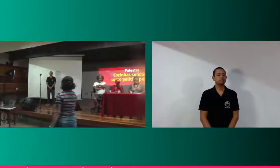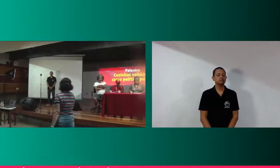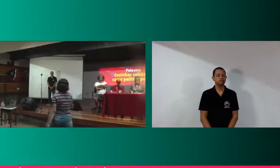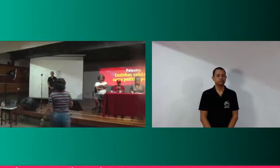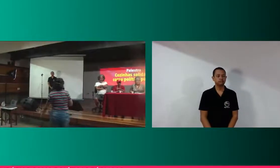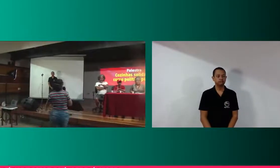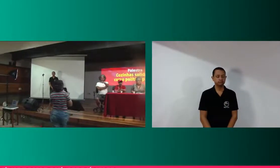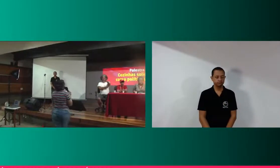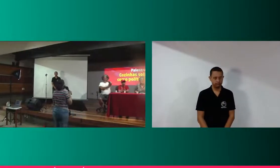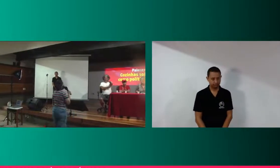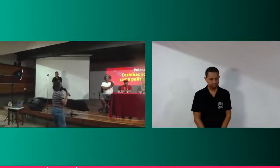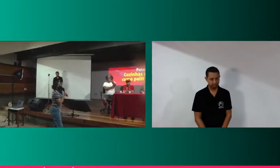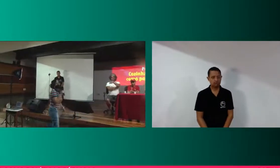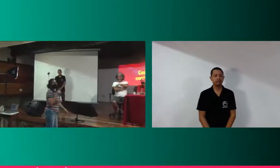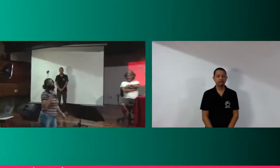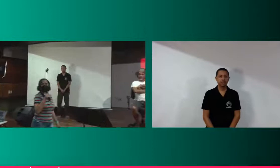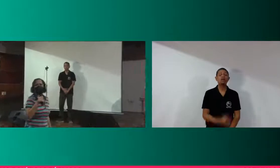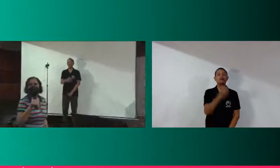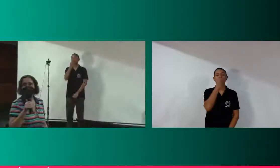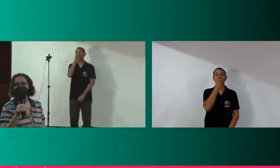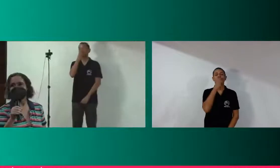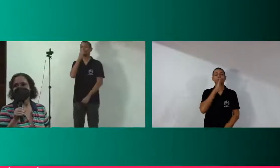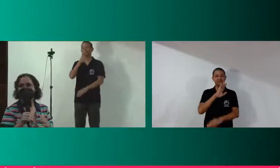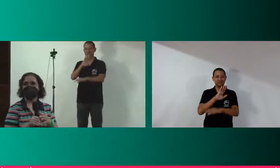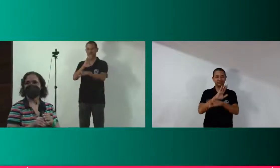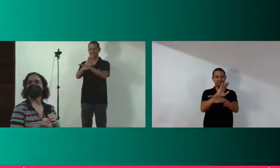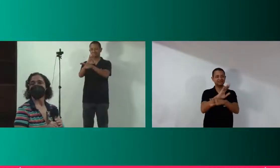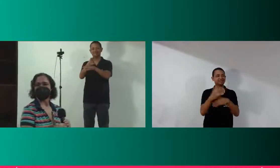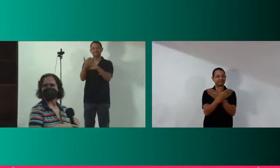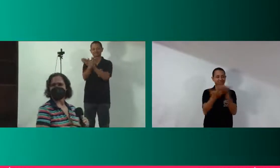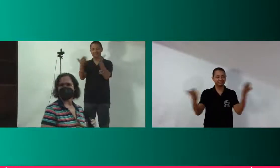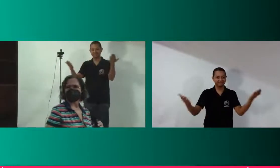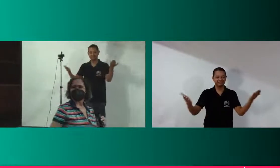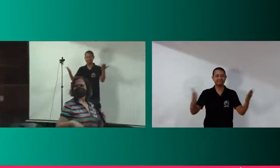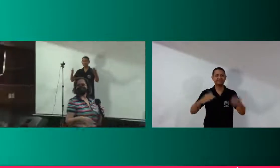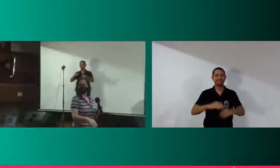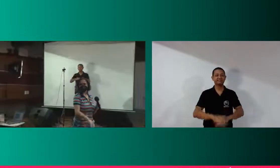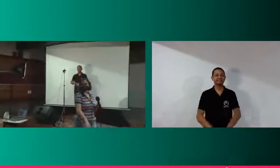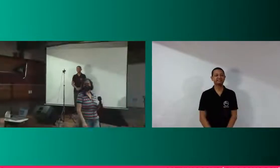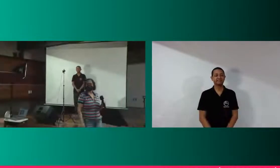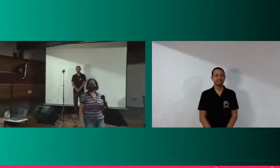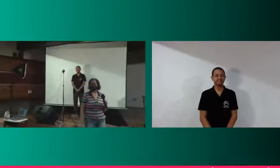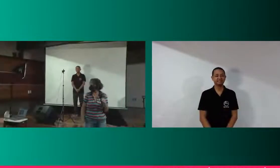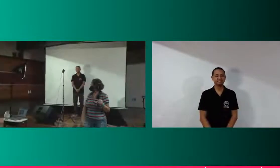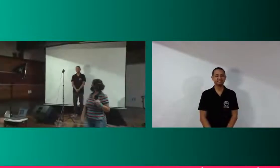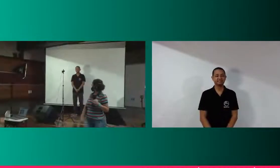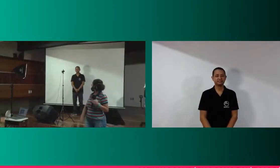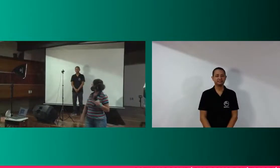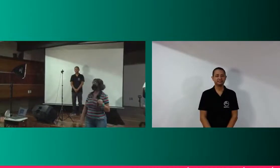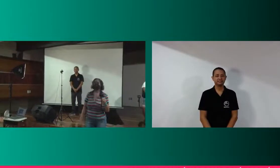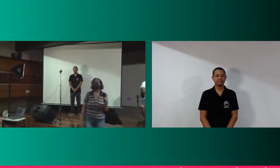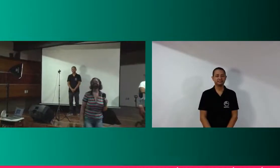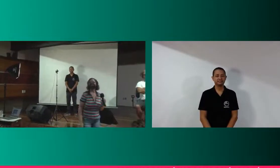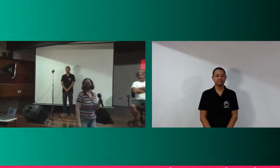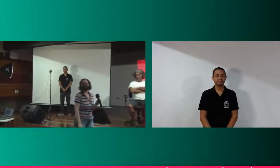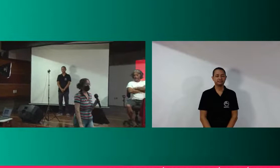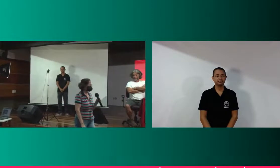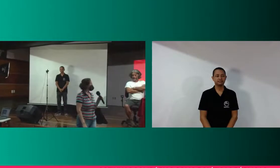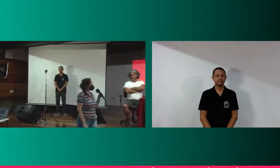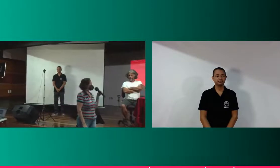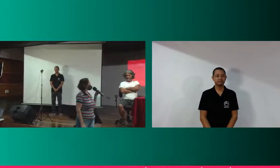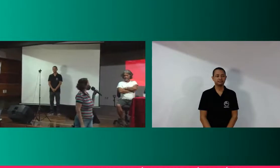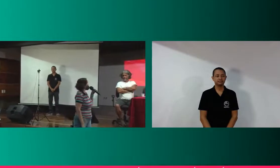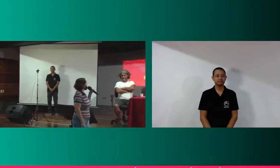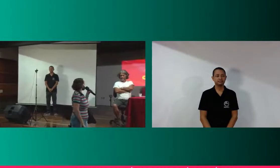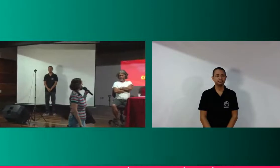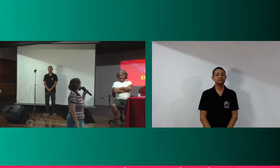bom é bem gente boa tarde Ah tá ah ah desculpa